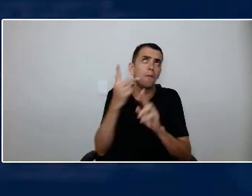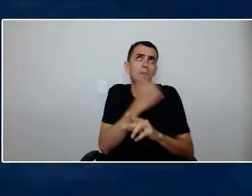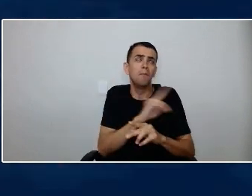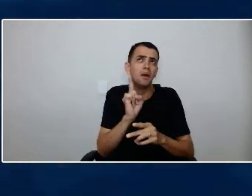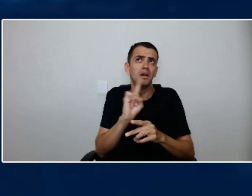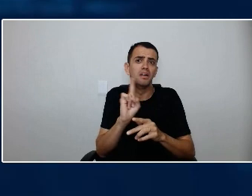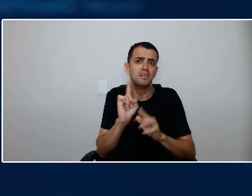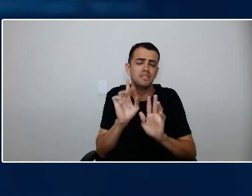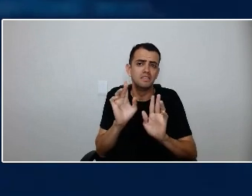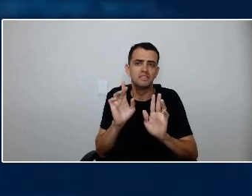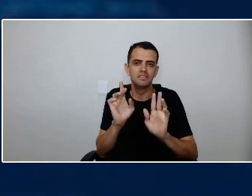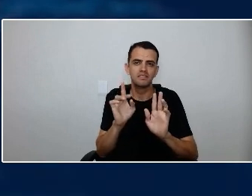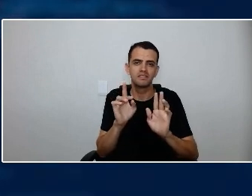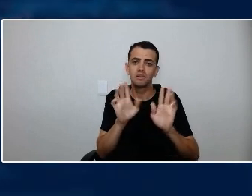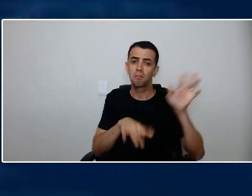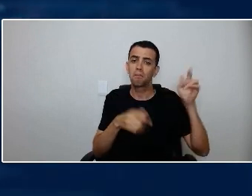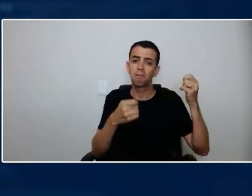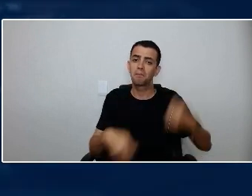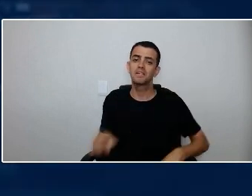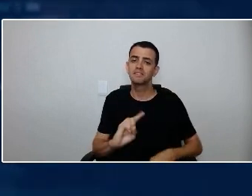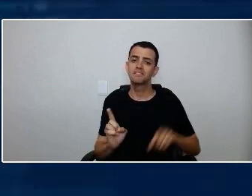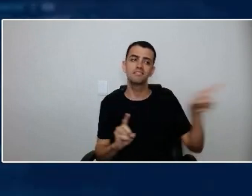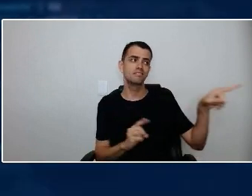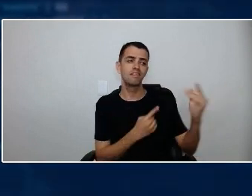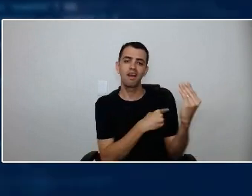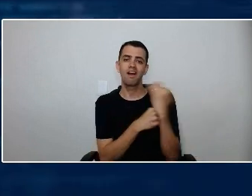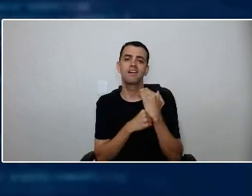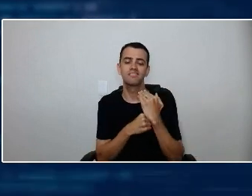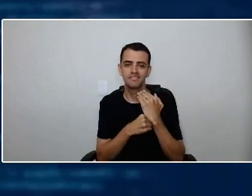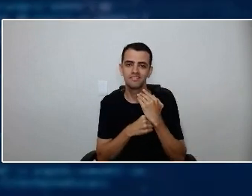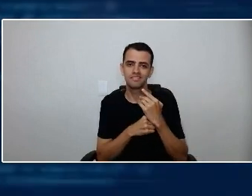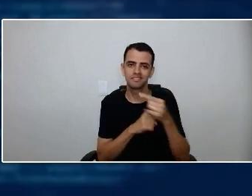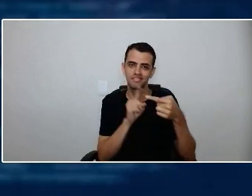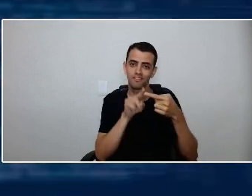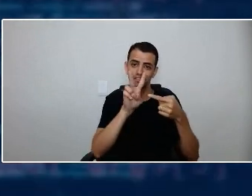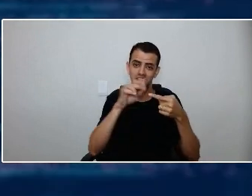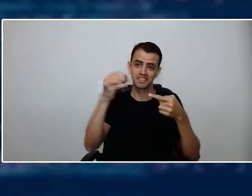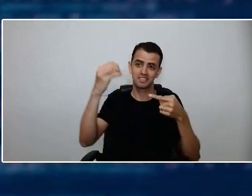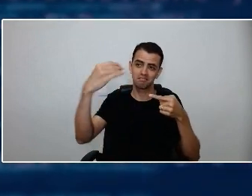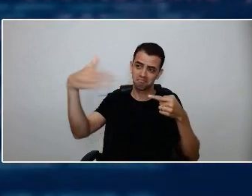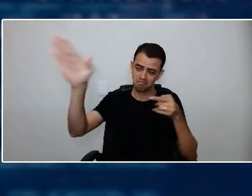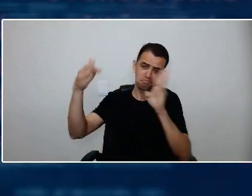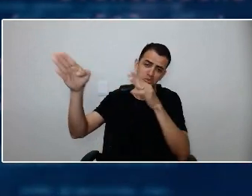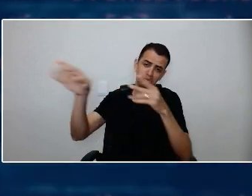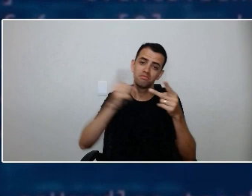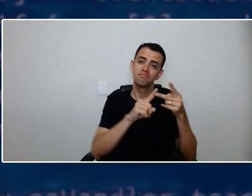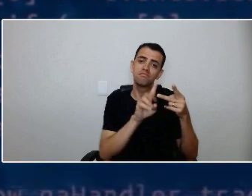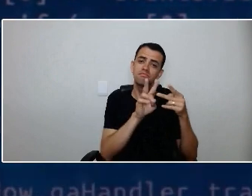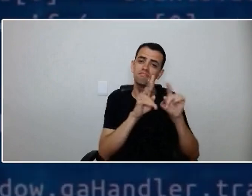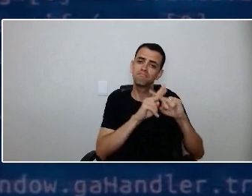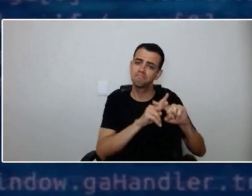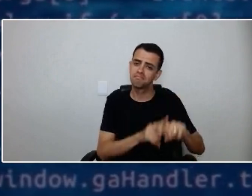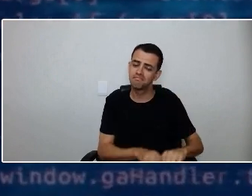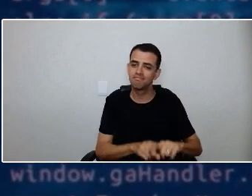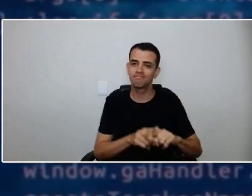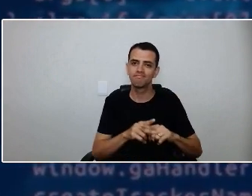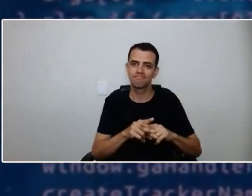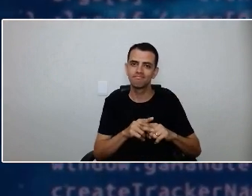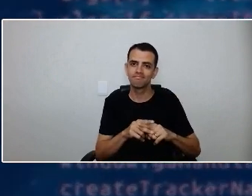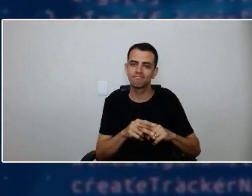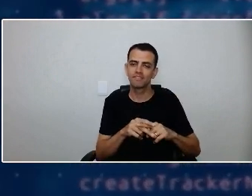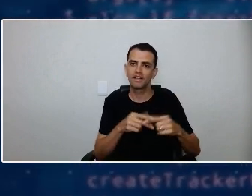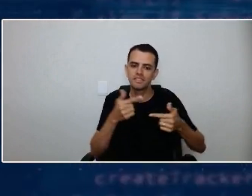alegria e e muita eficiência no desenvolvimento do software né para você não ter que ficar quebrando cabeça com escrita de migration